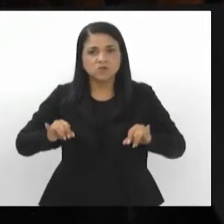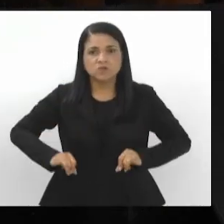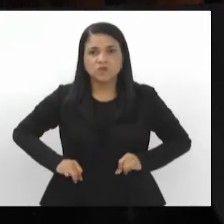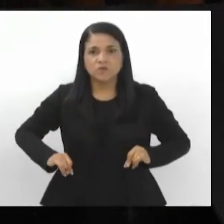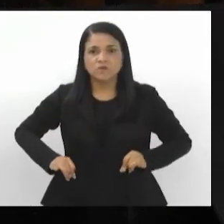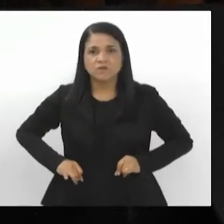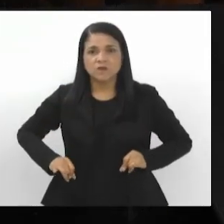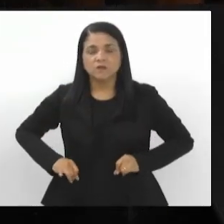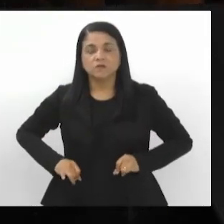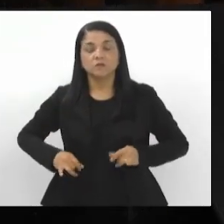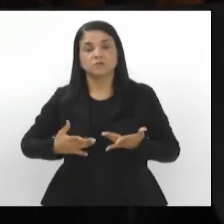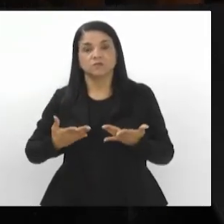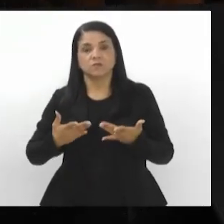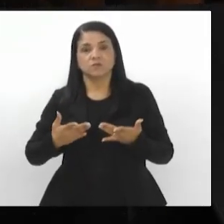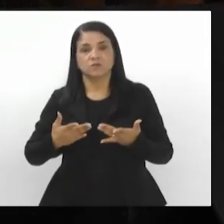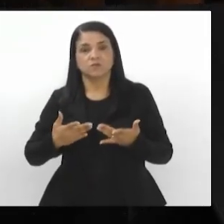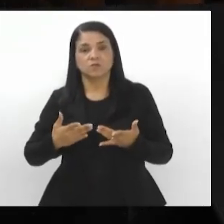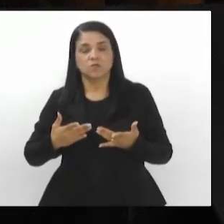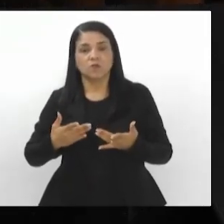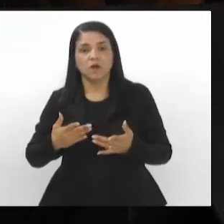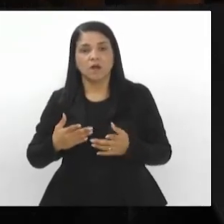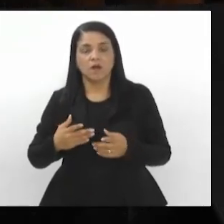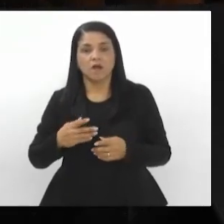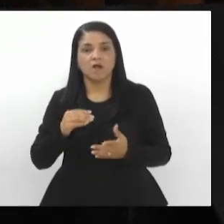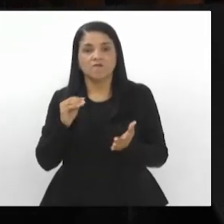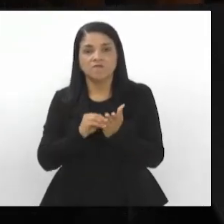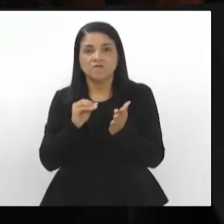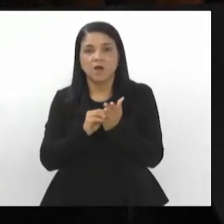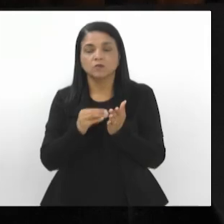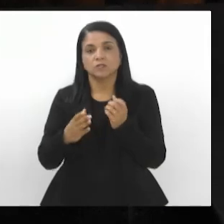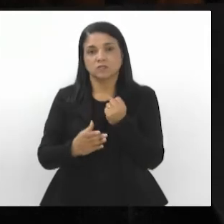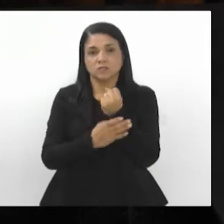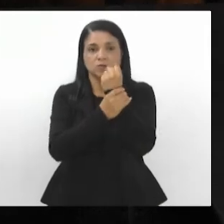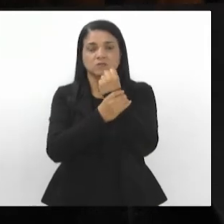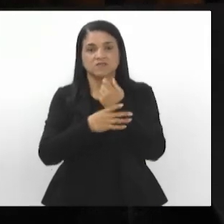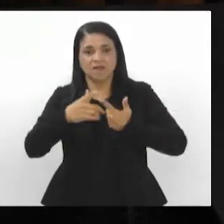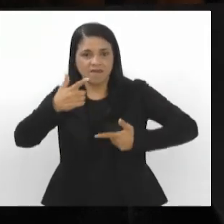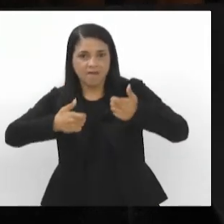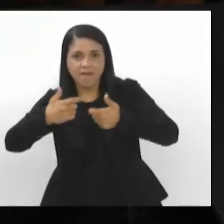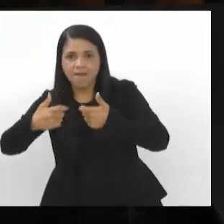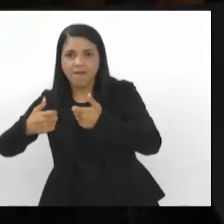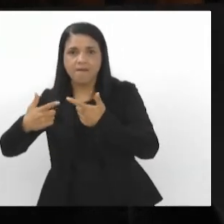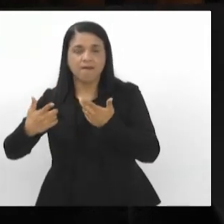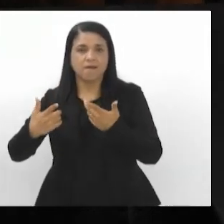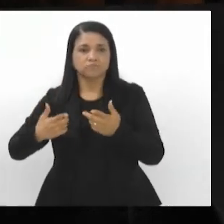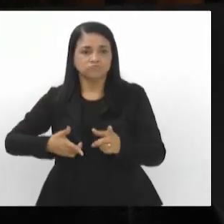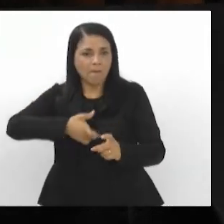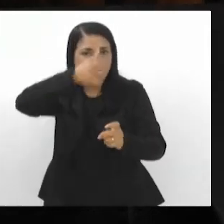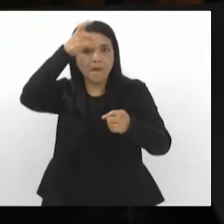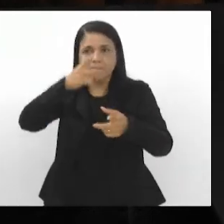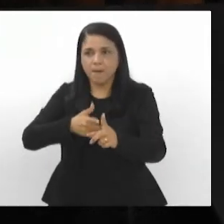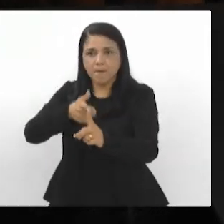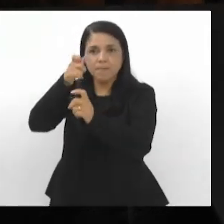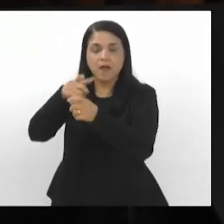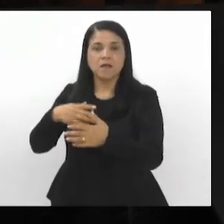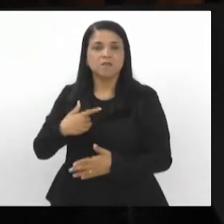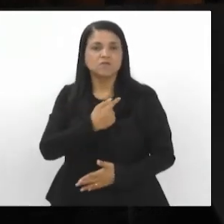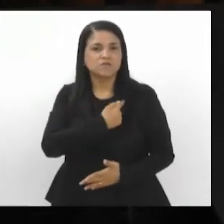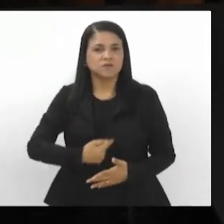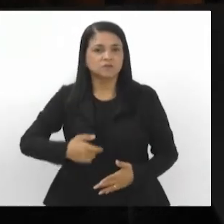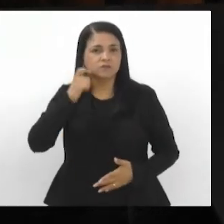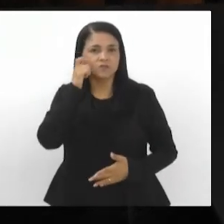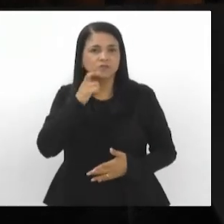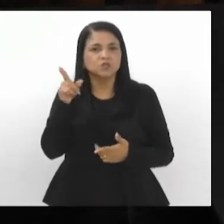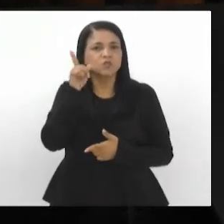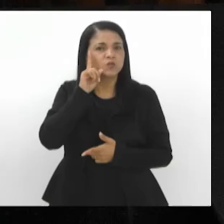continua refém de uma lógica de confrontos, tiroteio e guerra que o governador Cláudio Castro faz todos os dias no